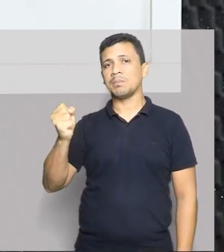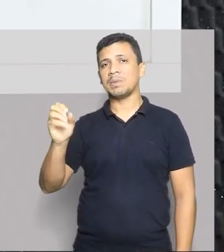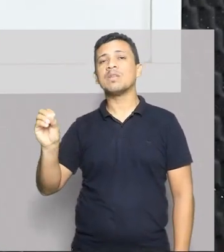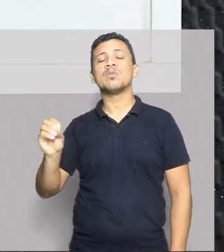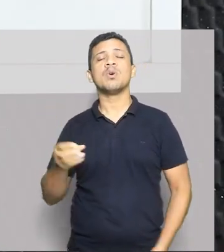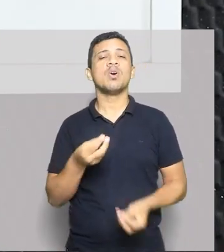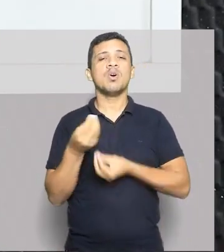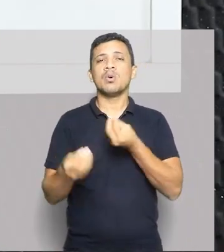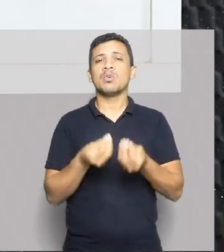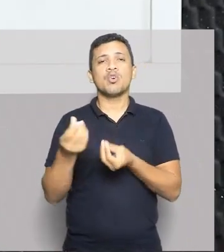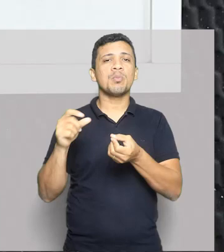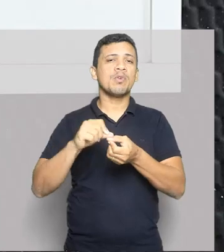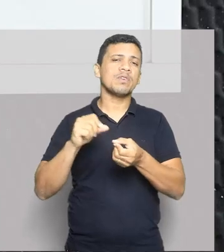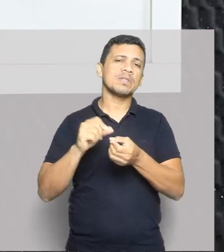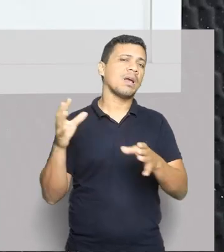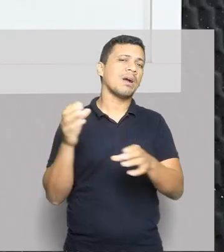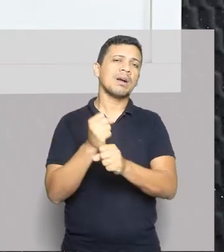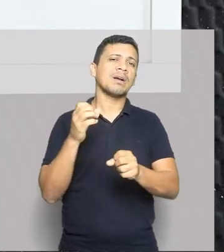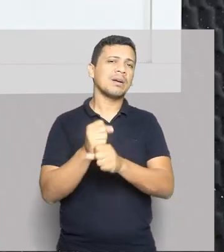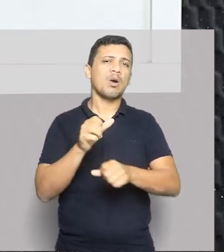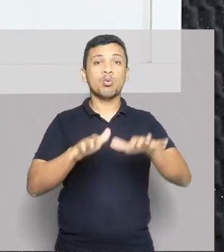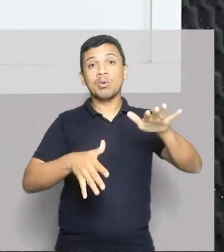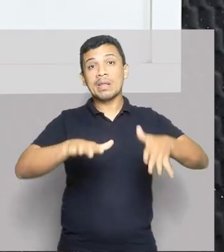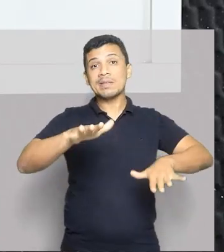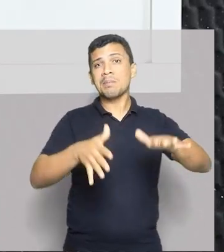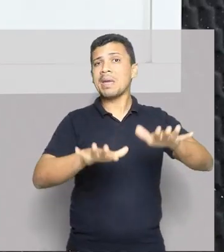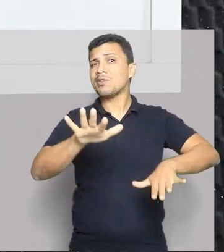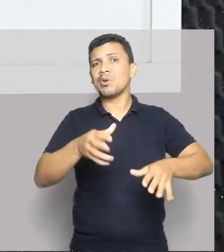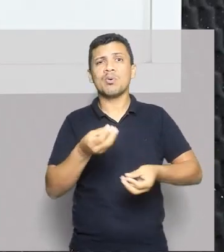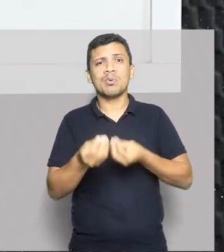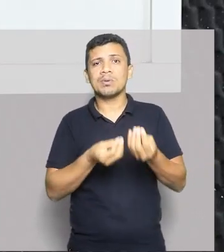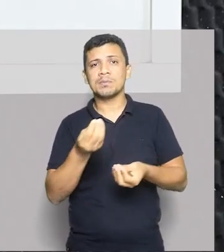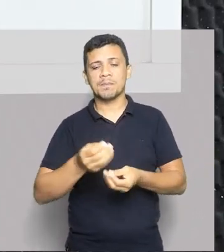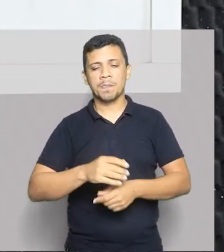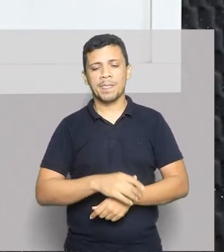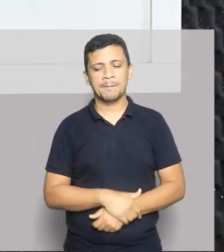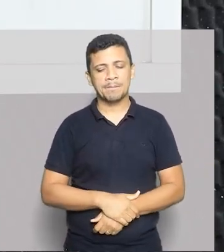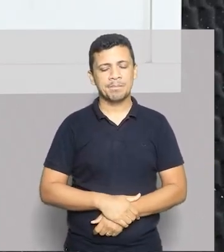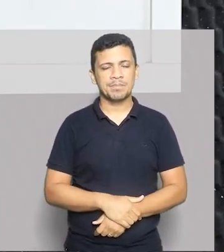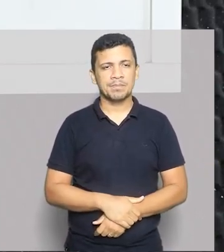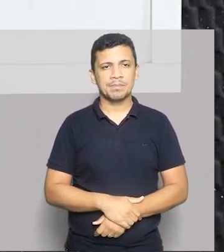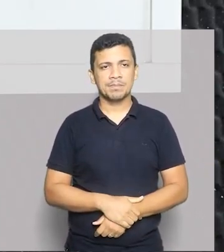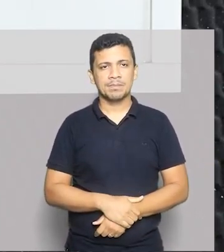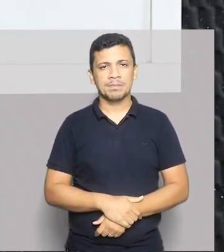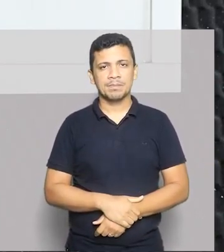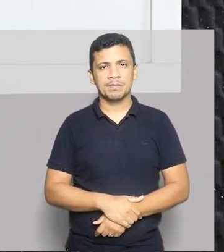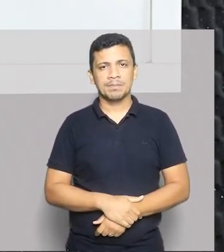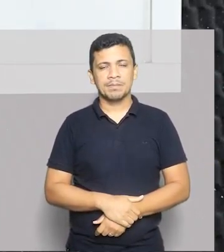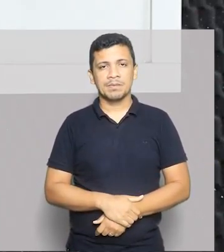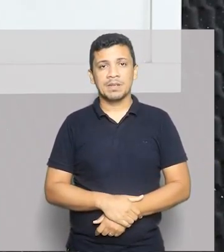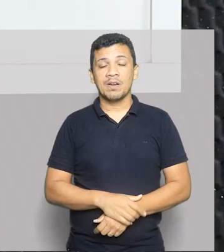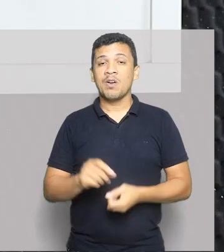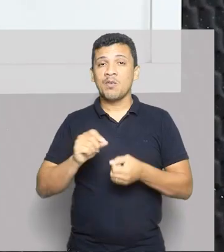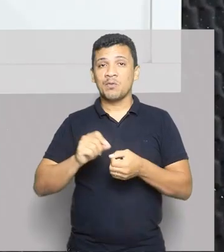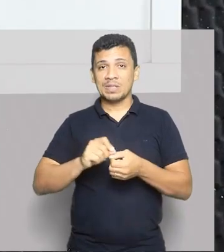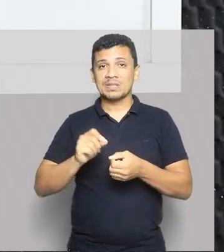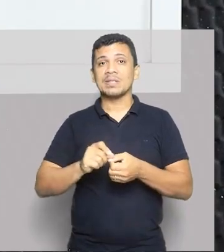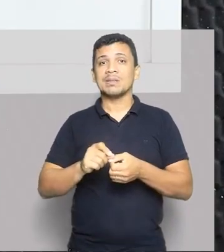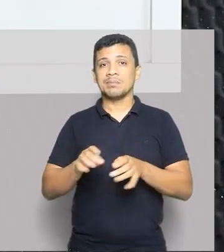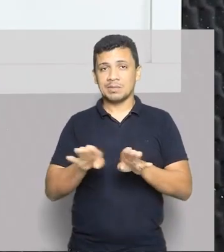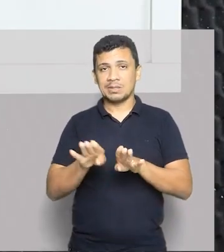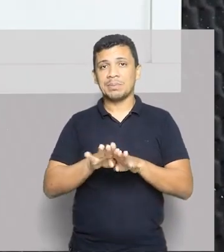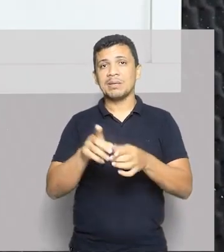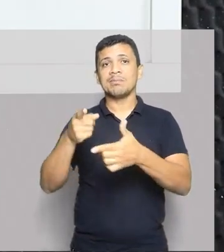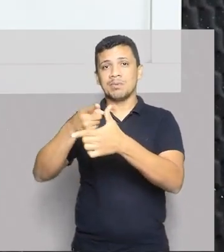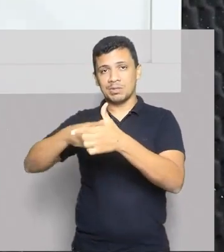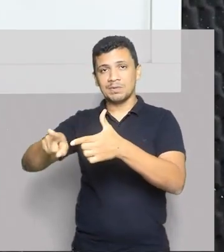devo proceder para calcular essa média? Ora, vamos lá, pessoal. Aqui você vai fazer uma divisão também, assim como a